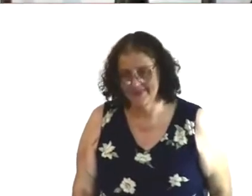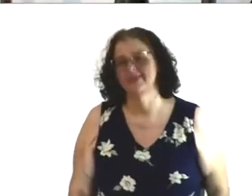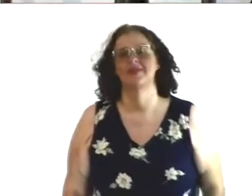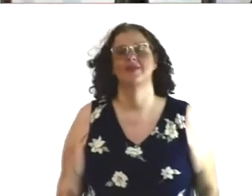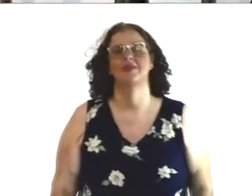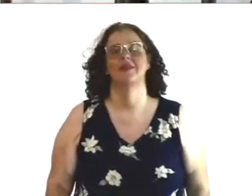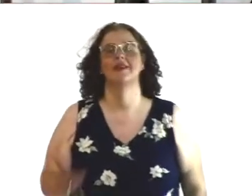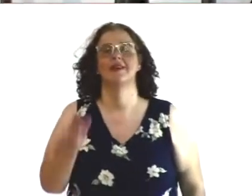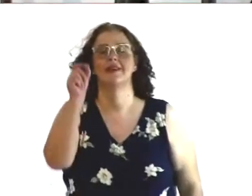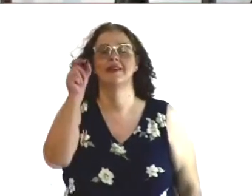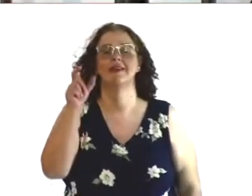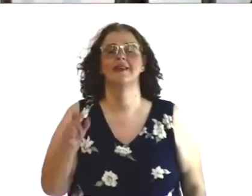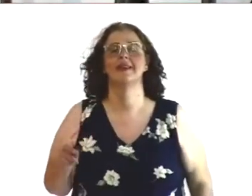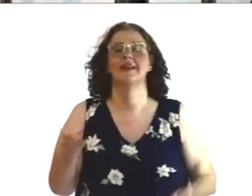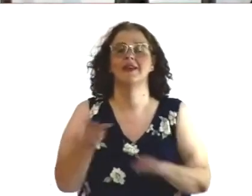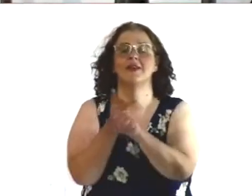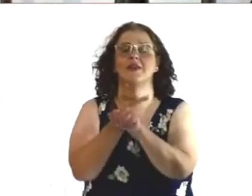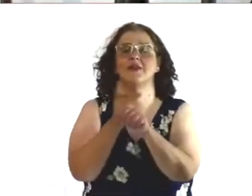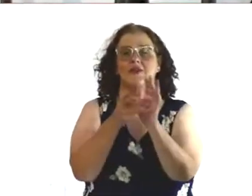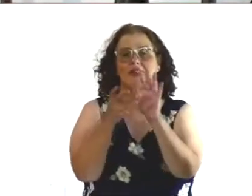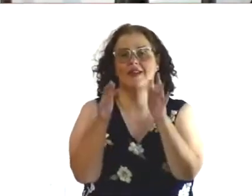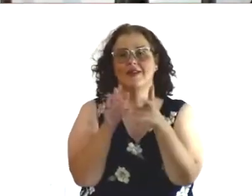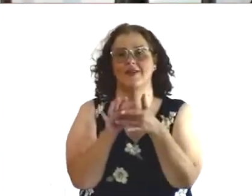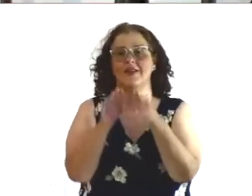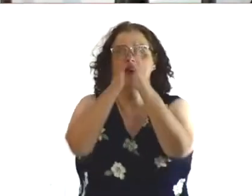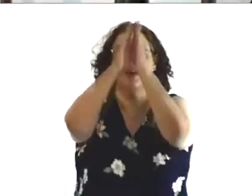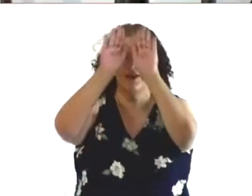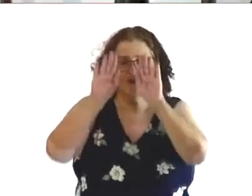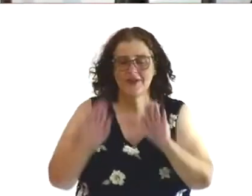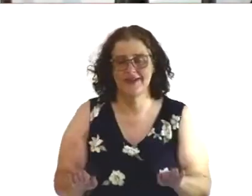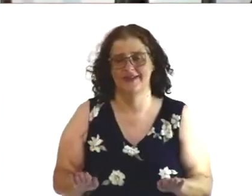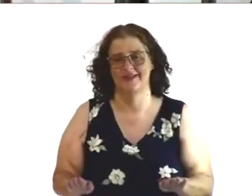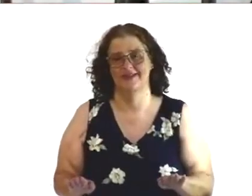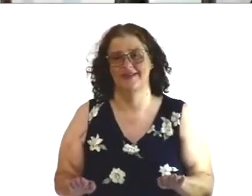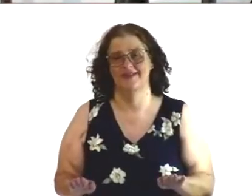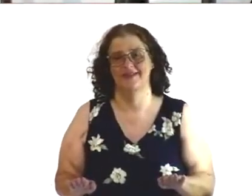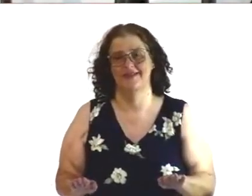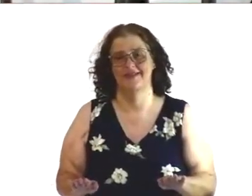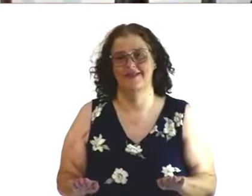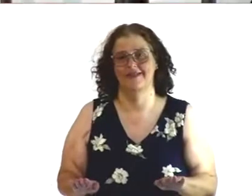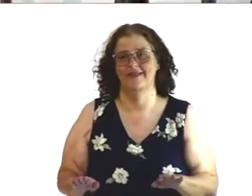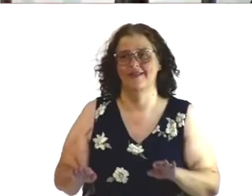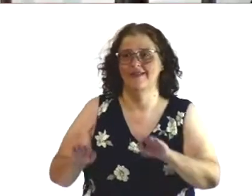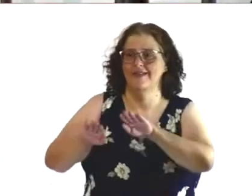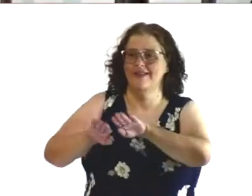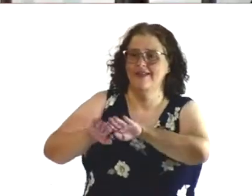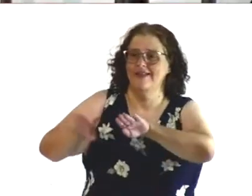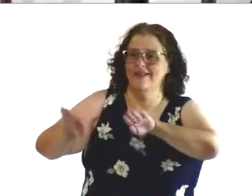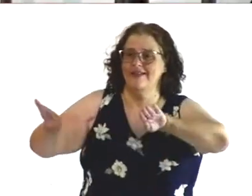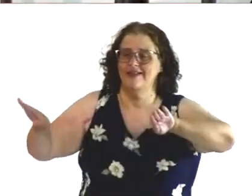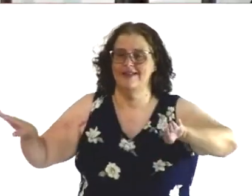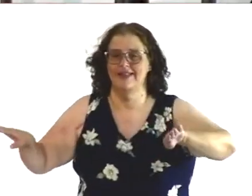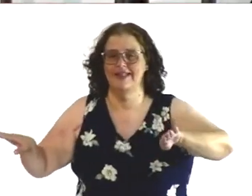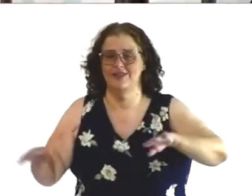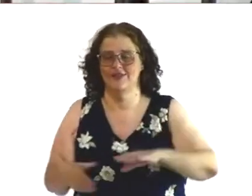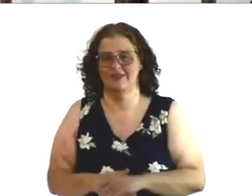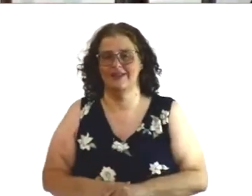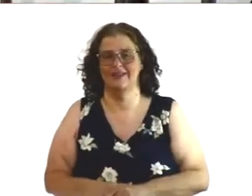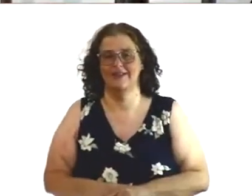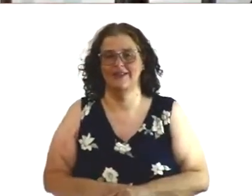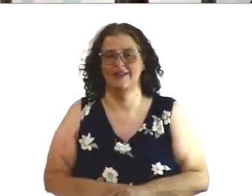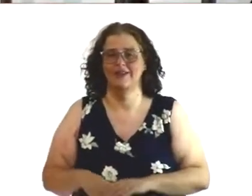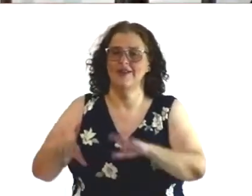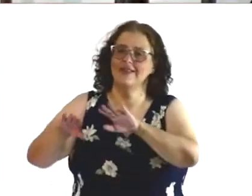quem procura Jesus para adorar, deixa seus afazeres que até então eram provavelmente